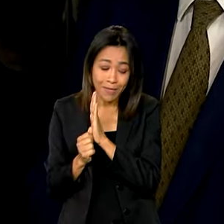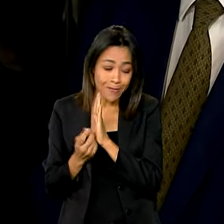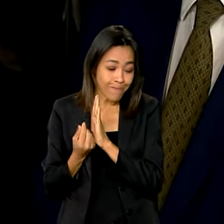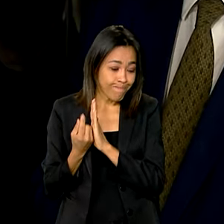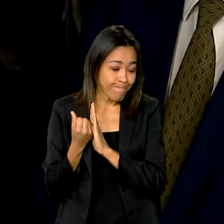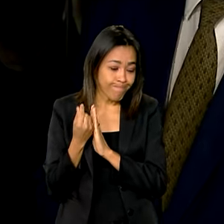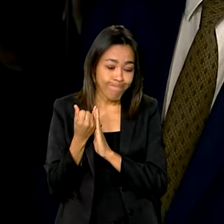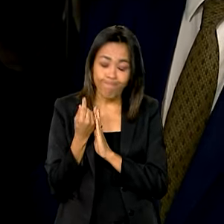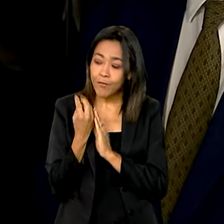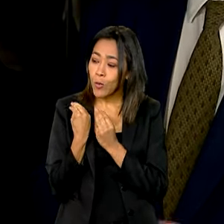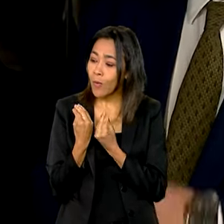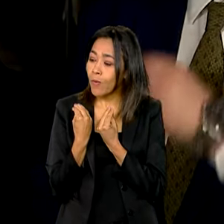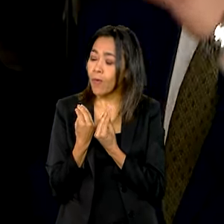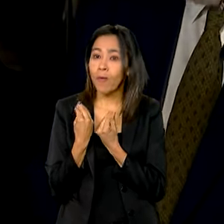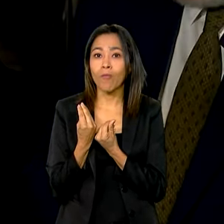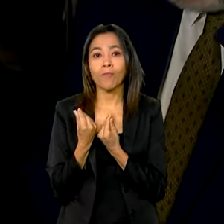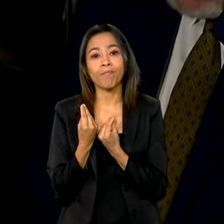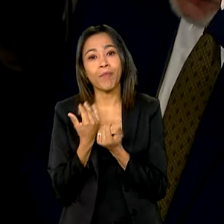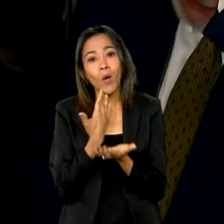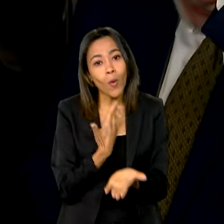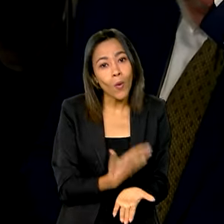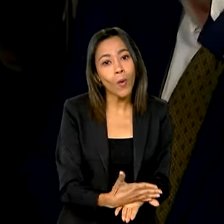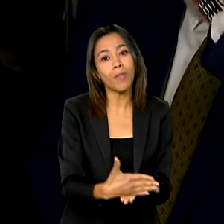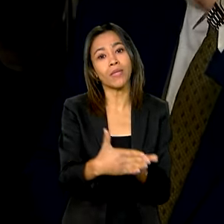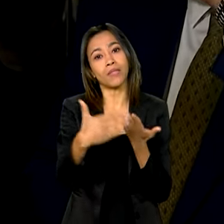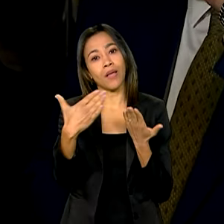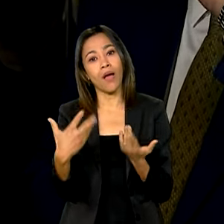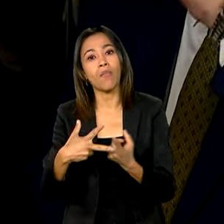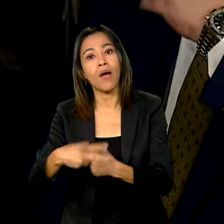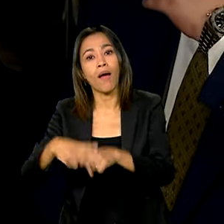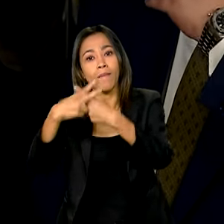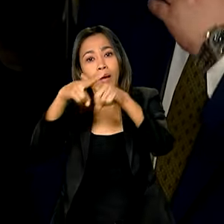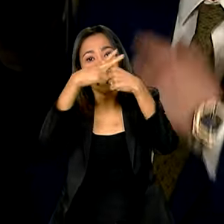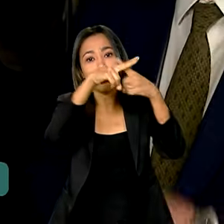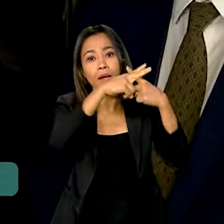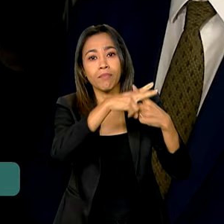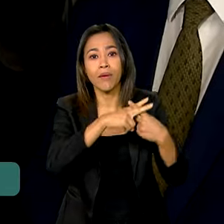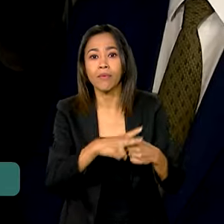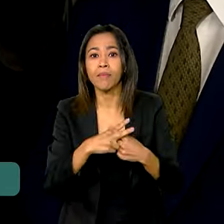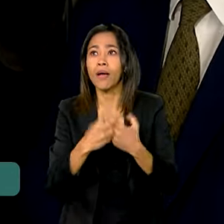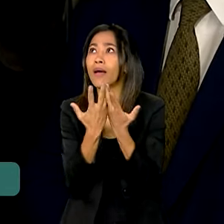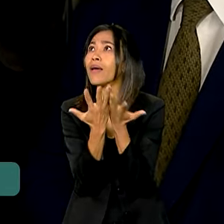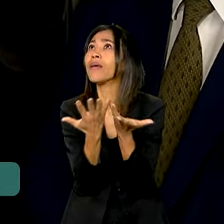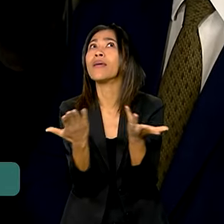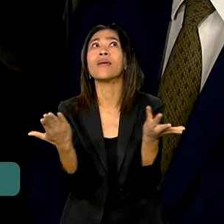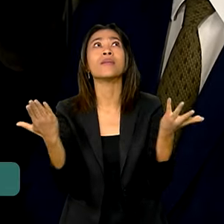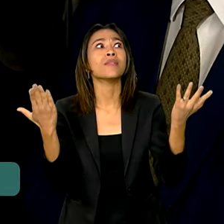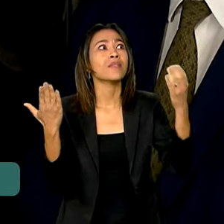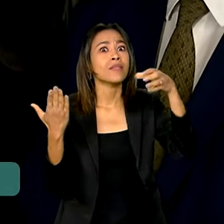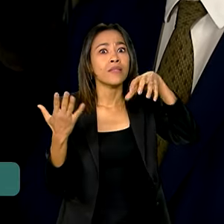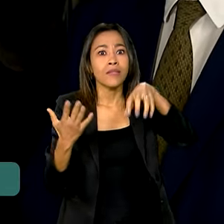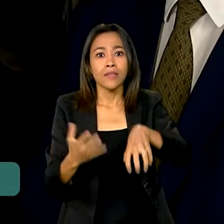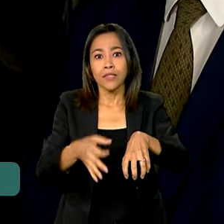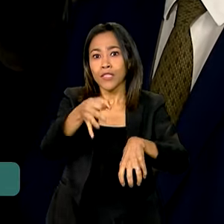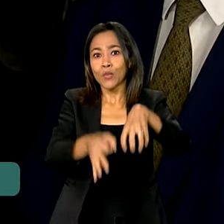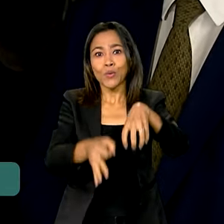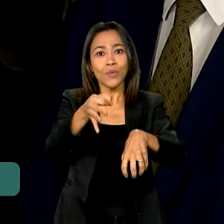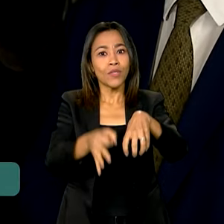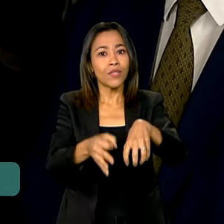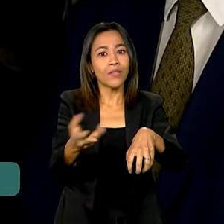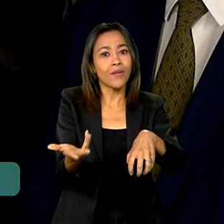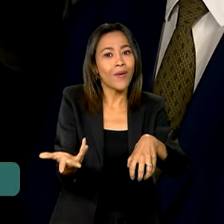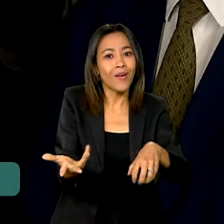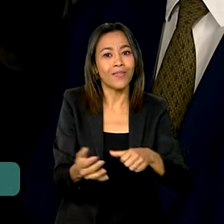um jeito para começarmos o restauro desse prédio, desse Palácio da Justiça. Aí